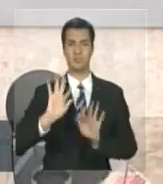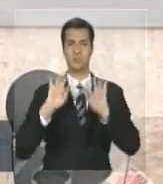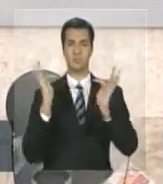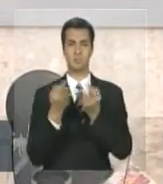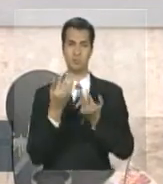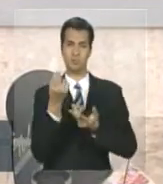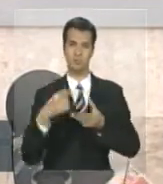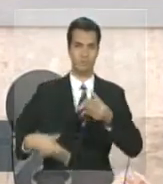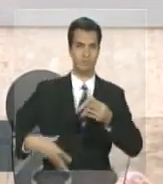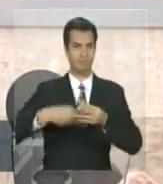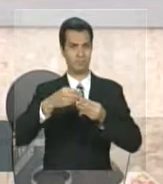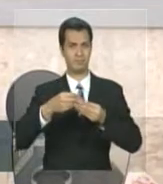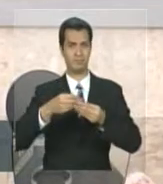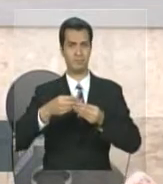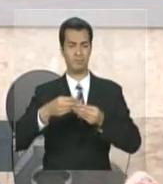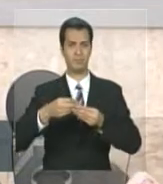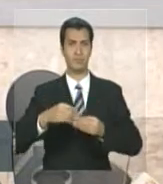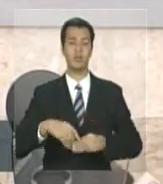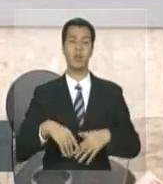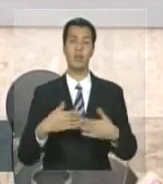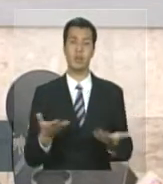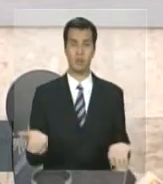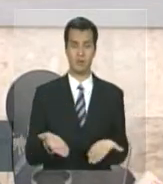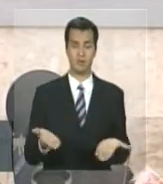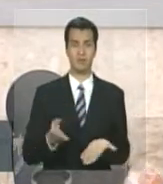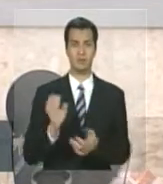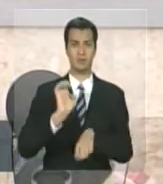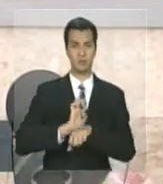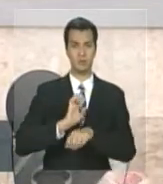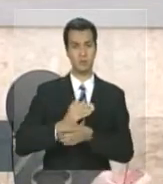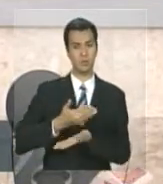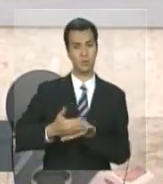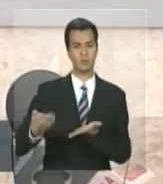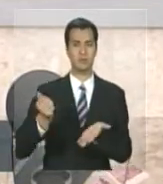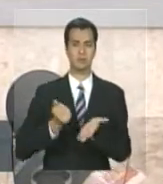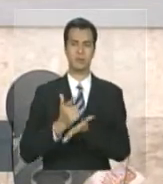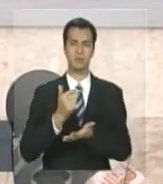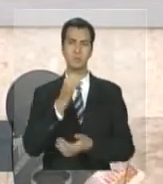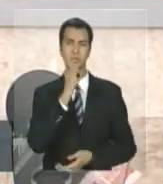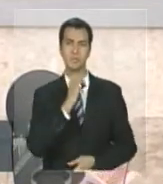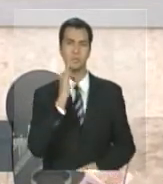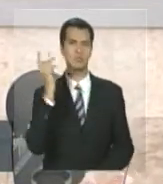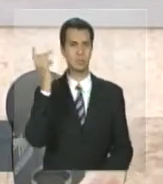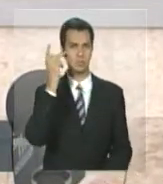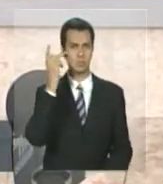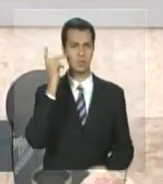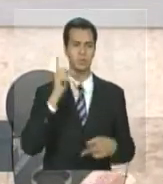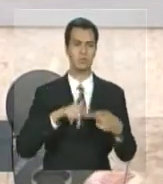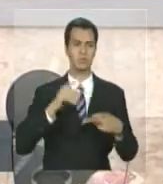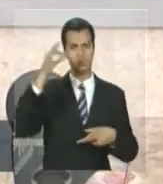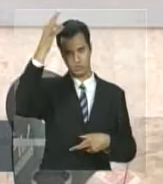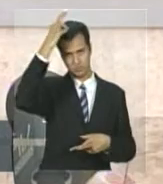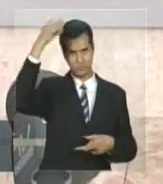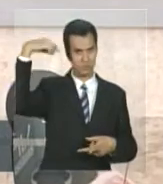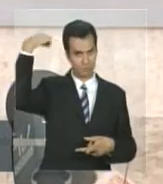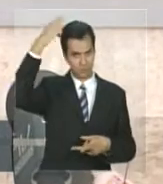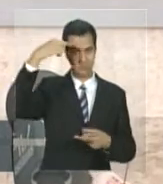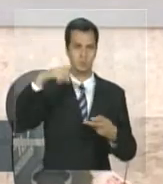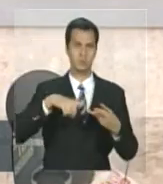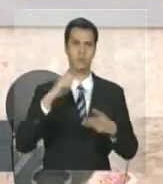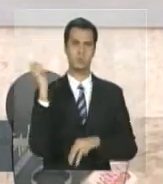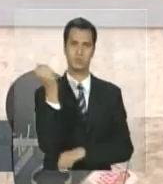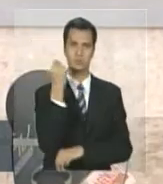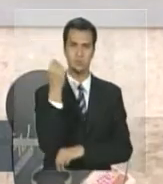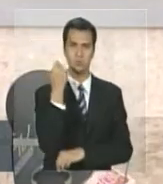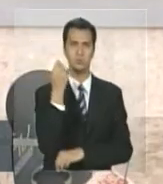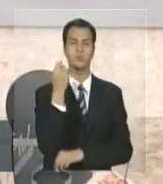extrema pobreza. Outros estados começam a pagar agora, como é o caso de São Paulo, do Espírito Santo, do Rio